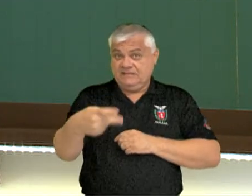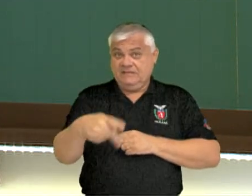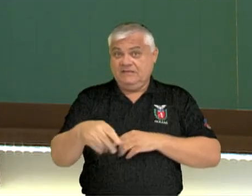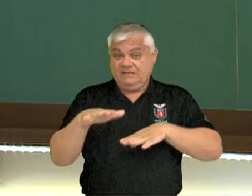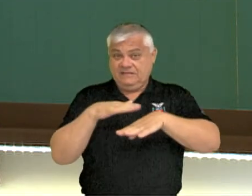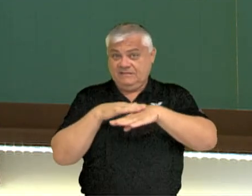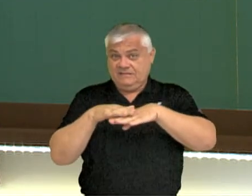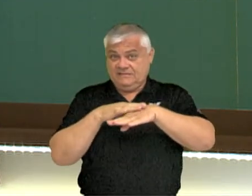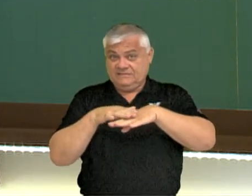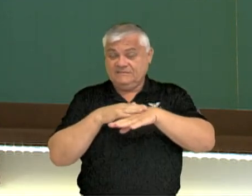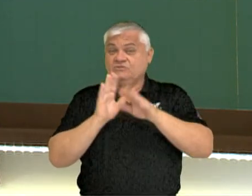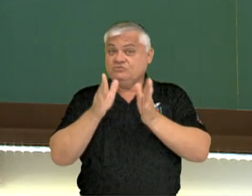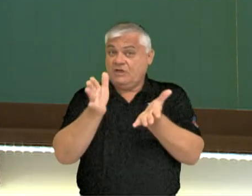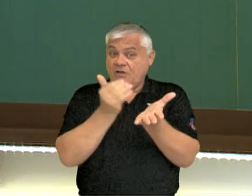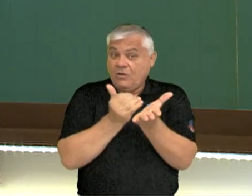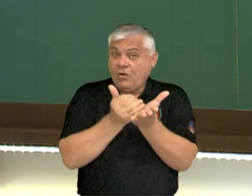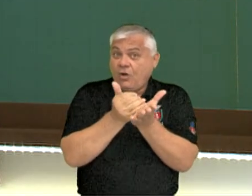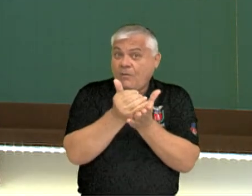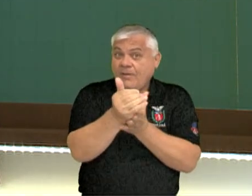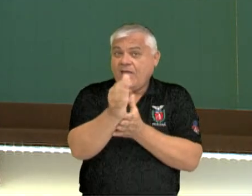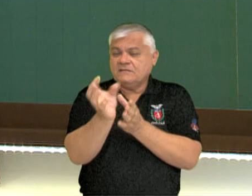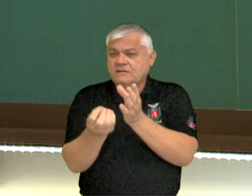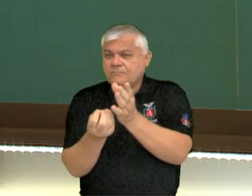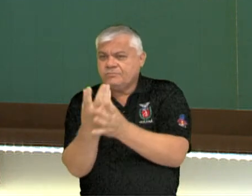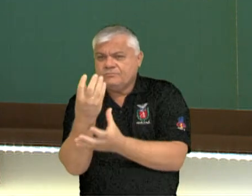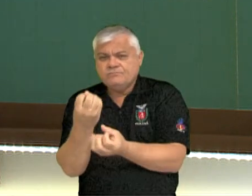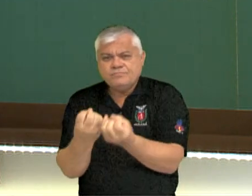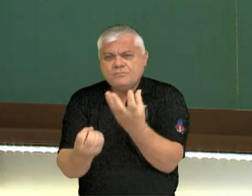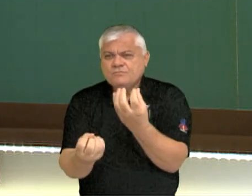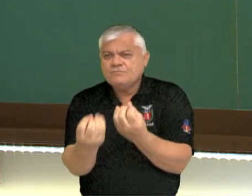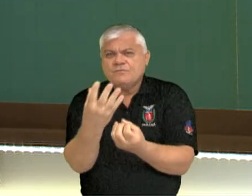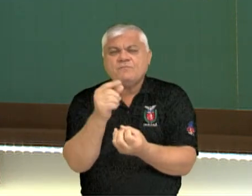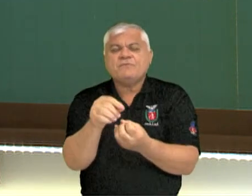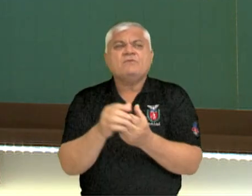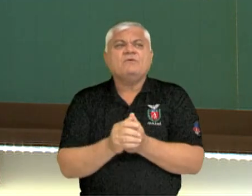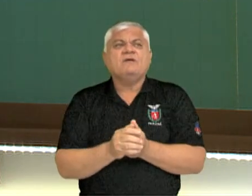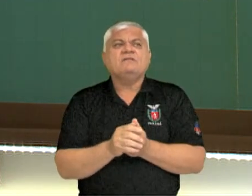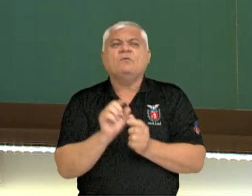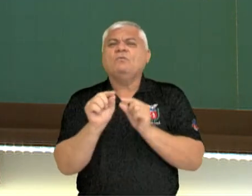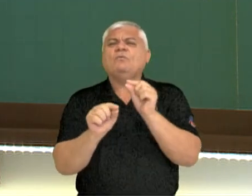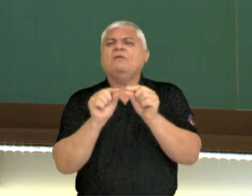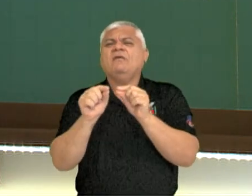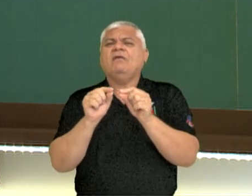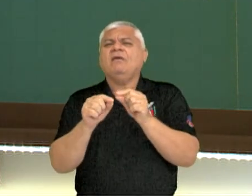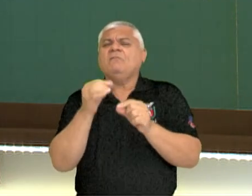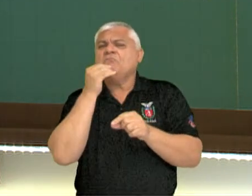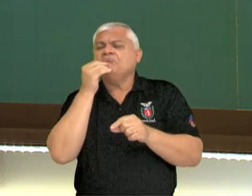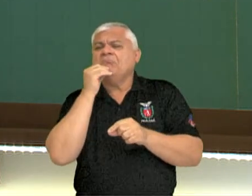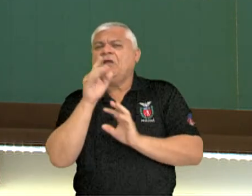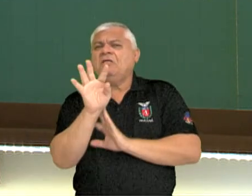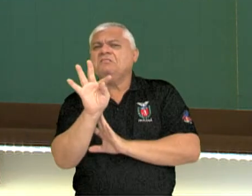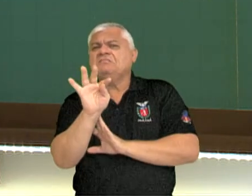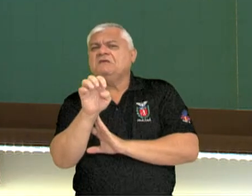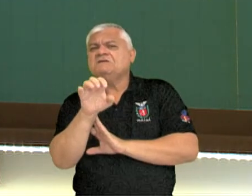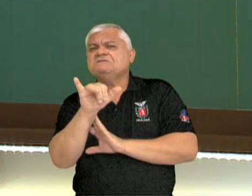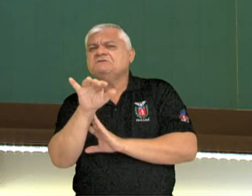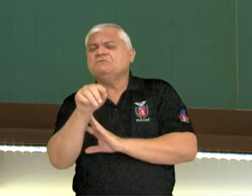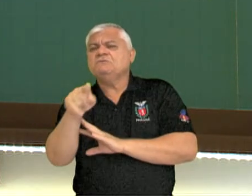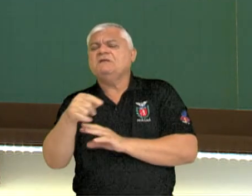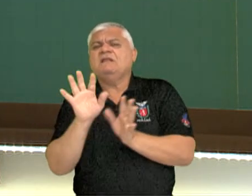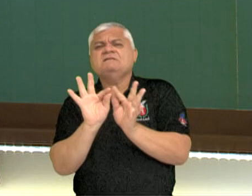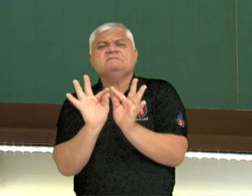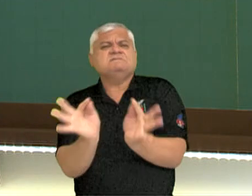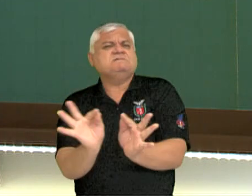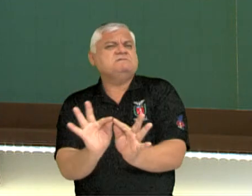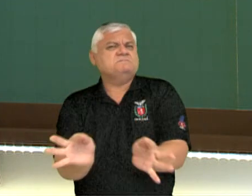gente falou que já começam a surgir no reino Plantae, os tecidos desses representantes de plantas ainda é muito